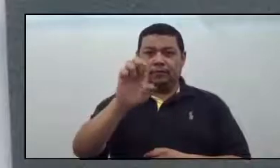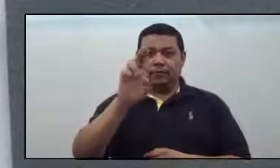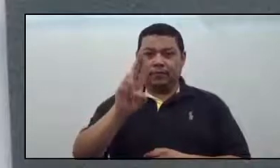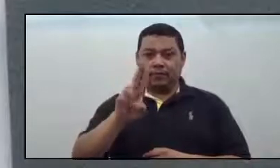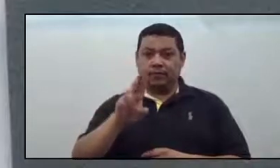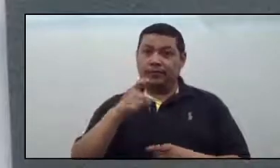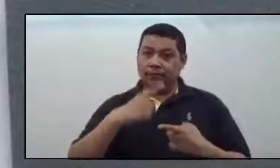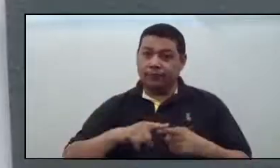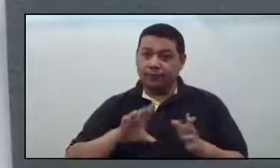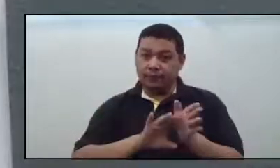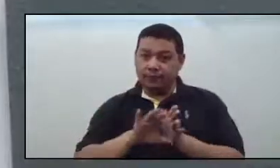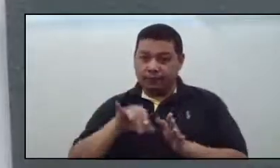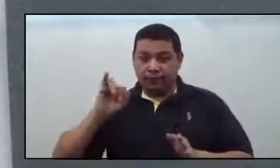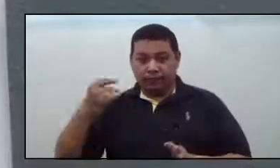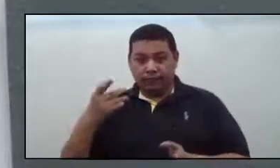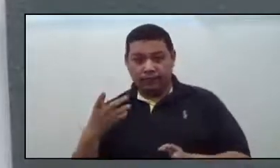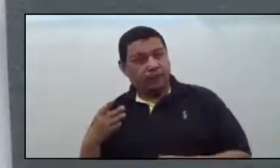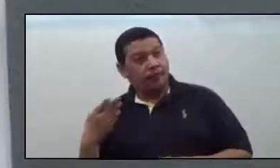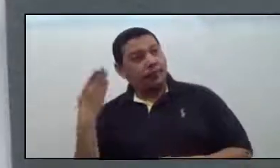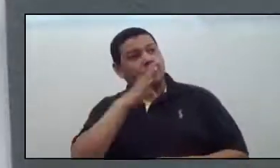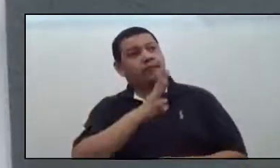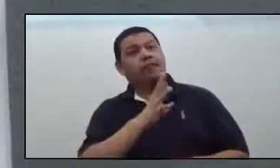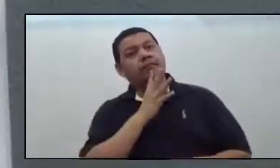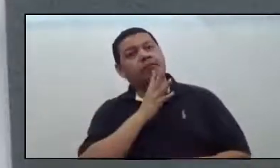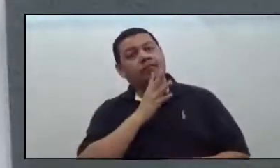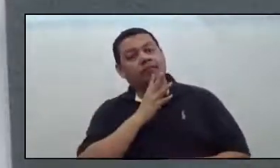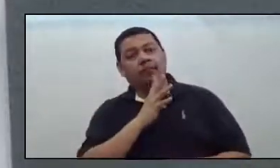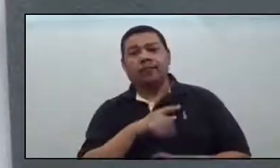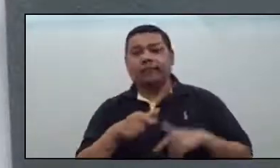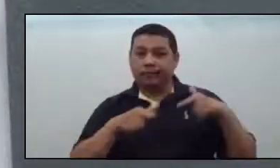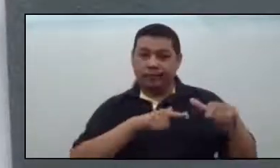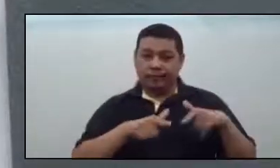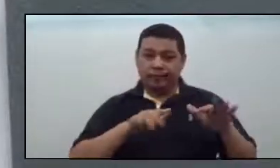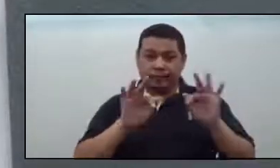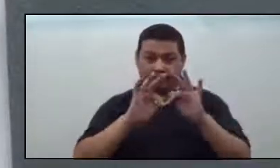de conhecer o trabalho da família Salles,